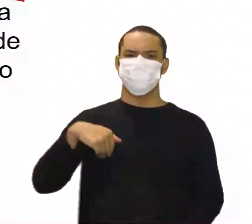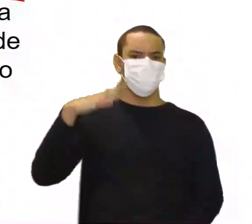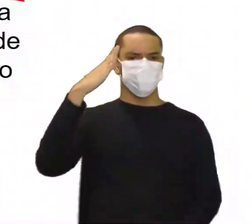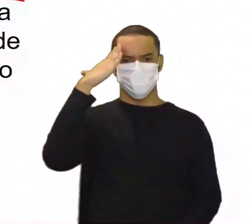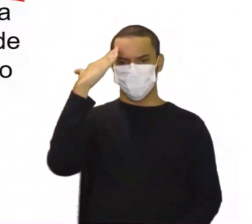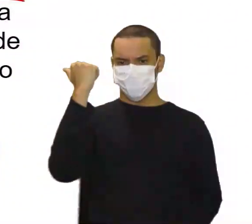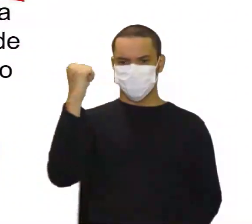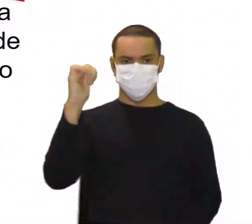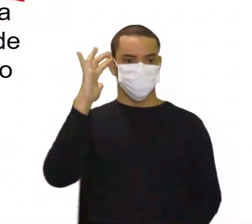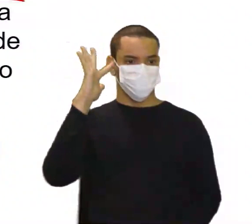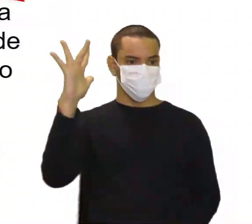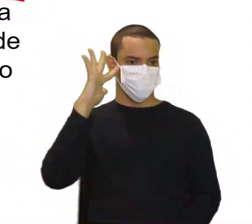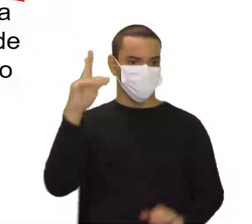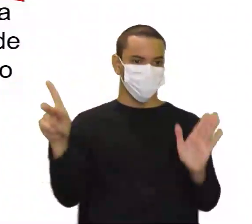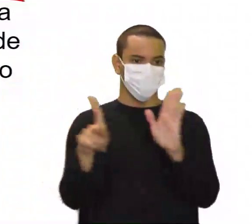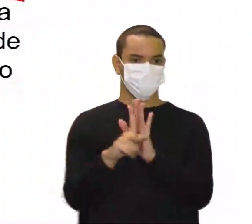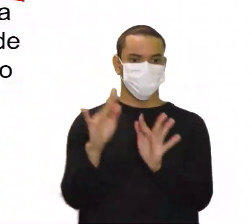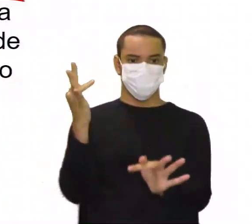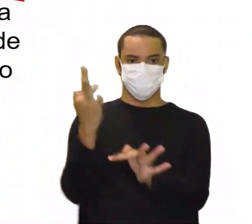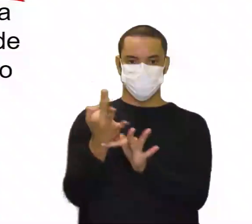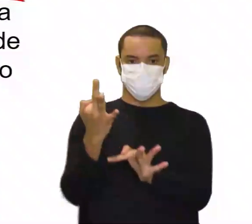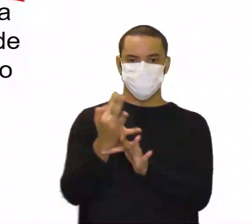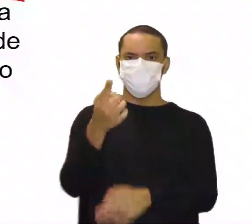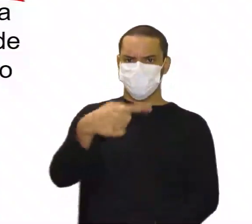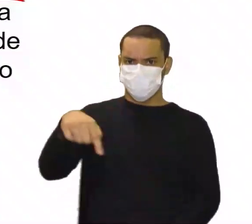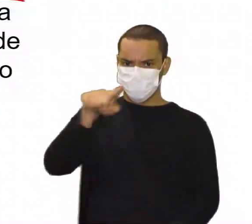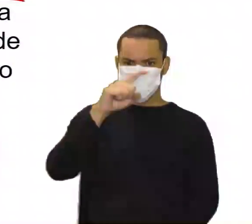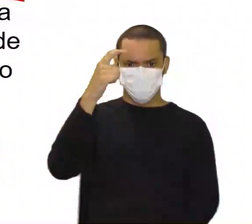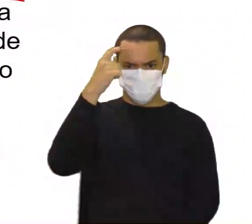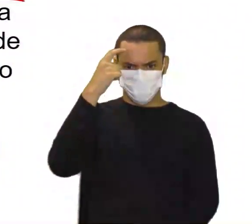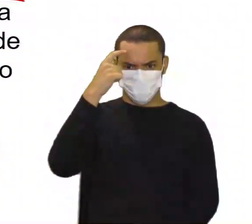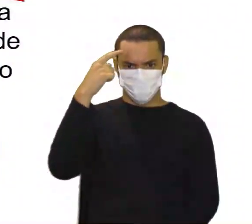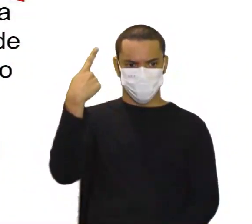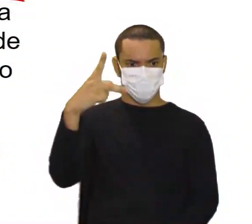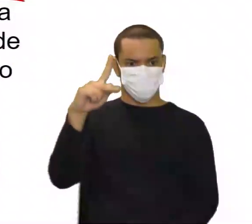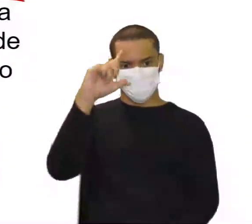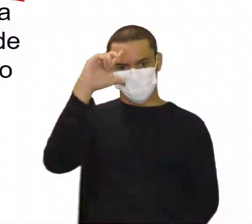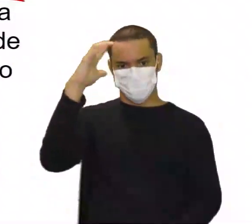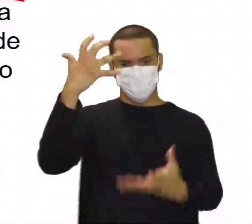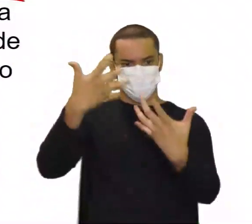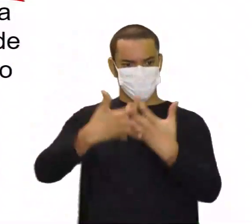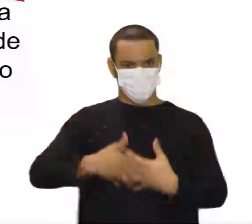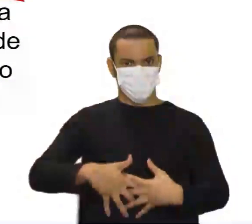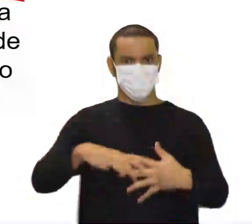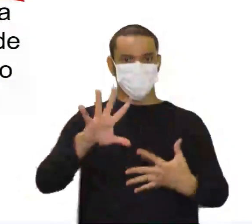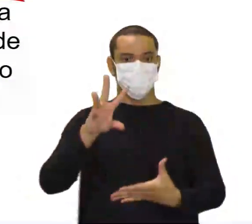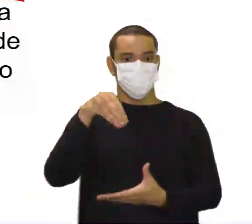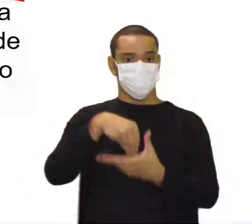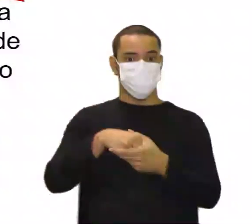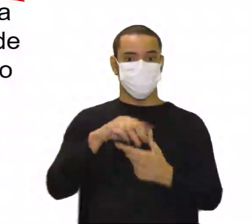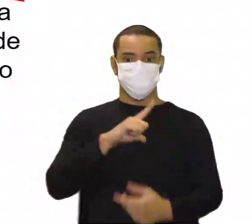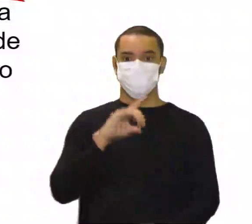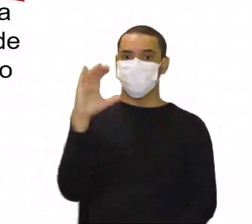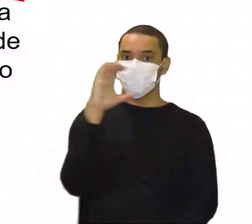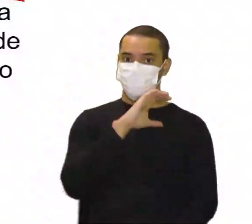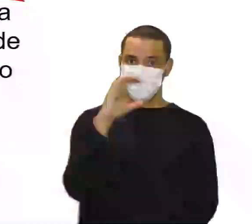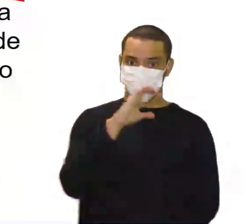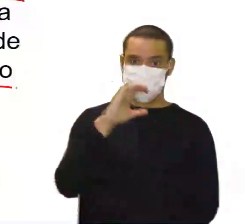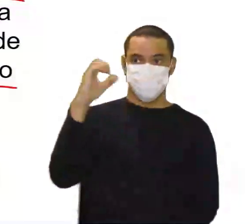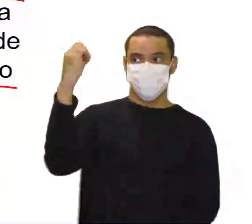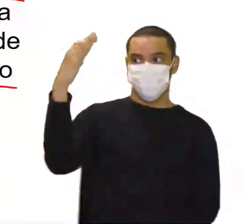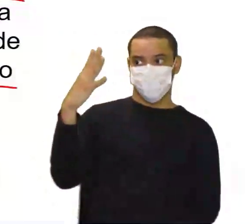mais famosas teorias da física. Você deve pensar que sua complexidade envolve velocidade da